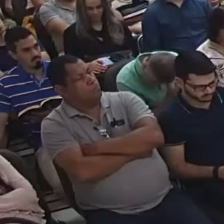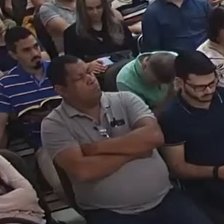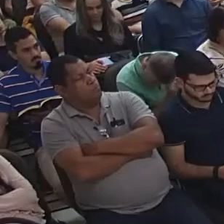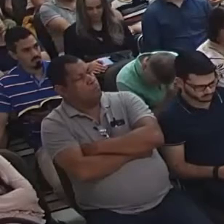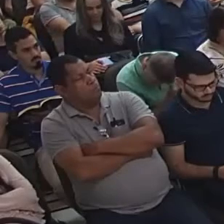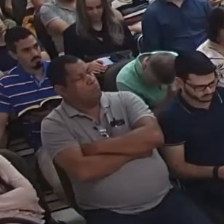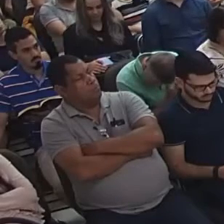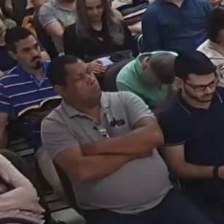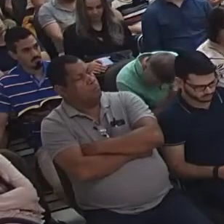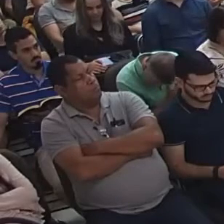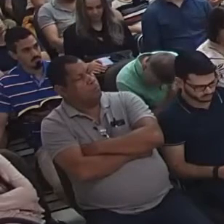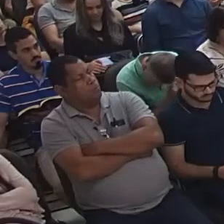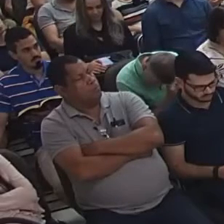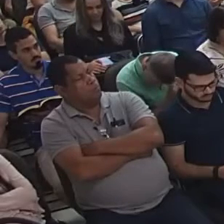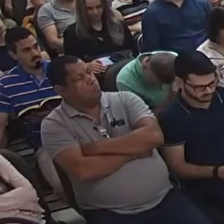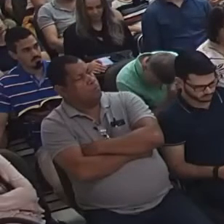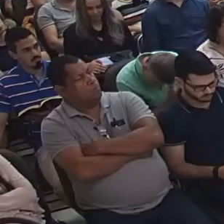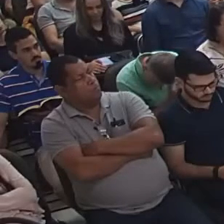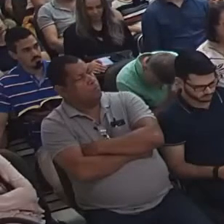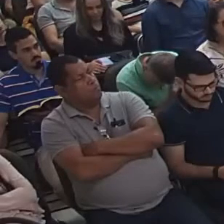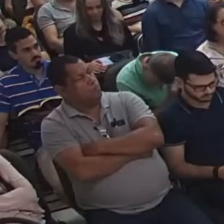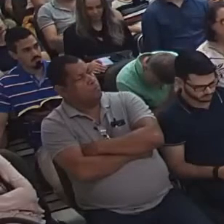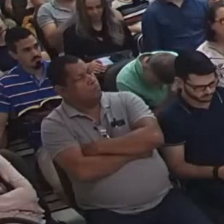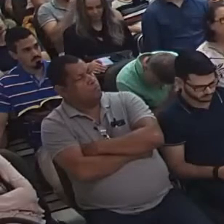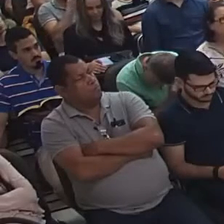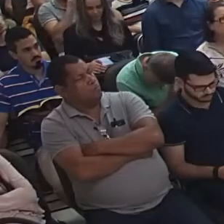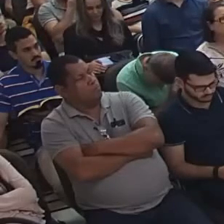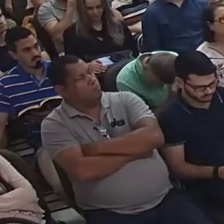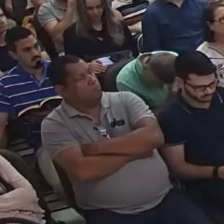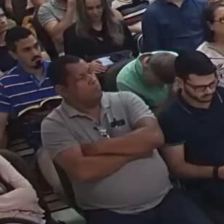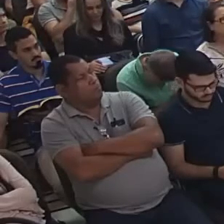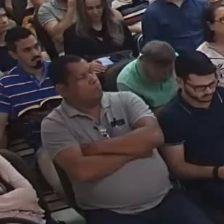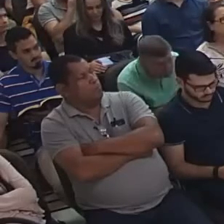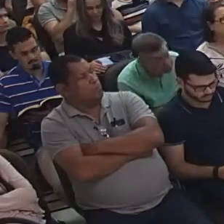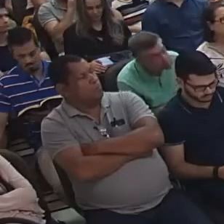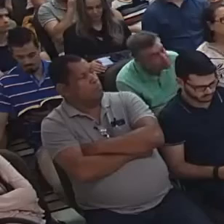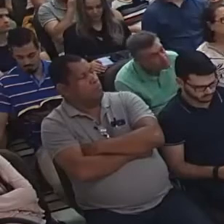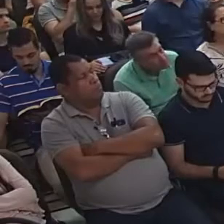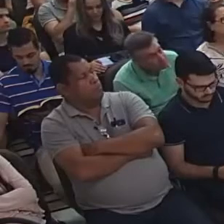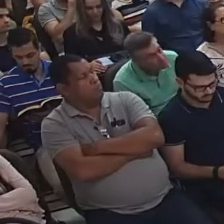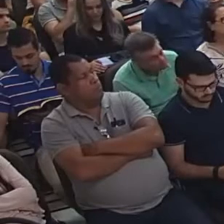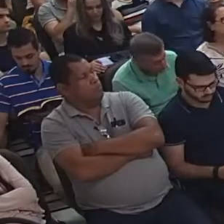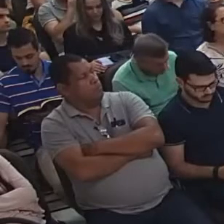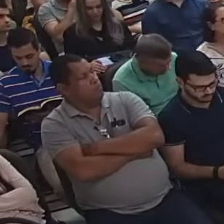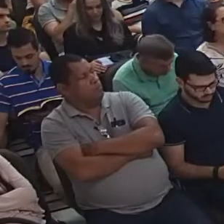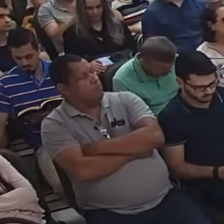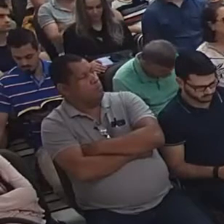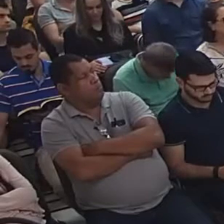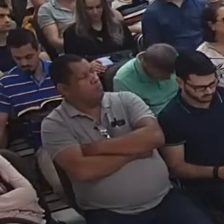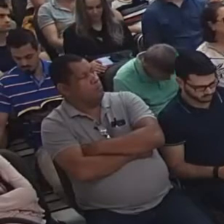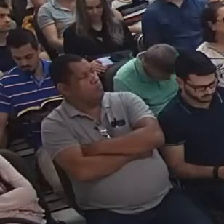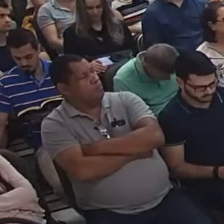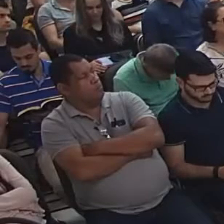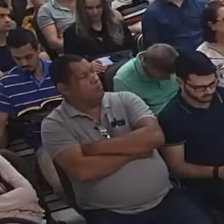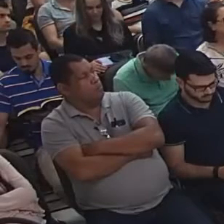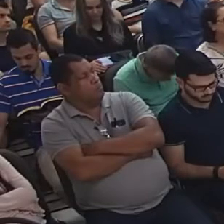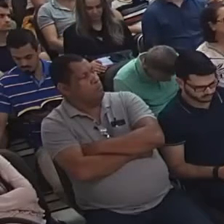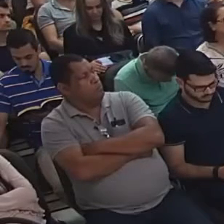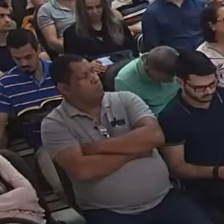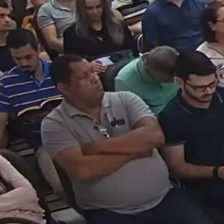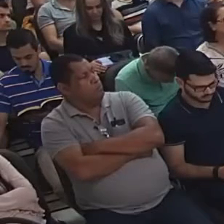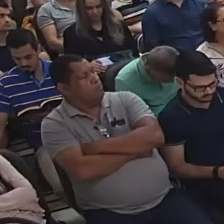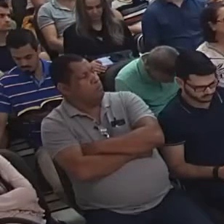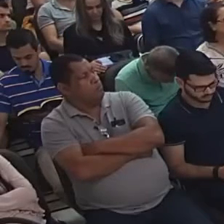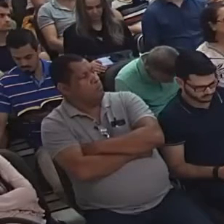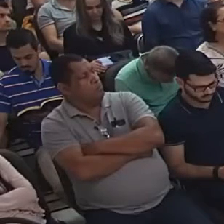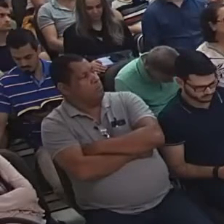é para geração futuro enquanto eu tiver aqui eu vou ficar sossegado Tô sossegado Não é eu que vou morrer